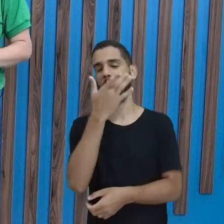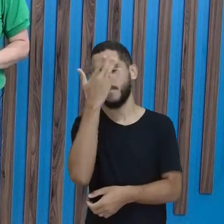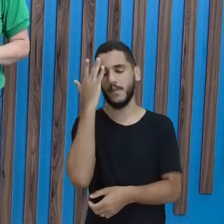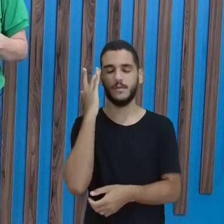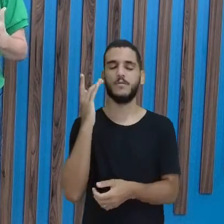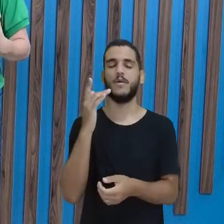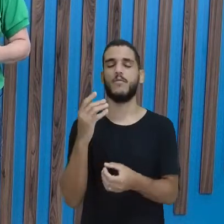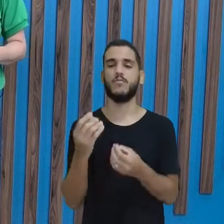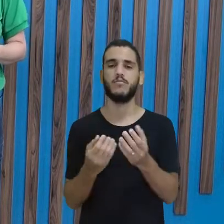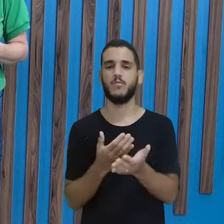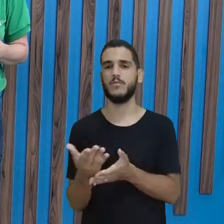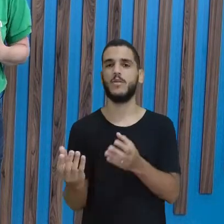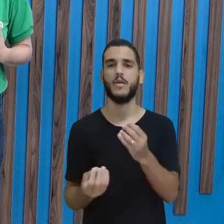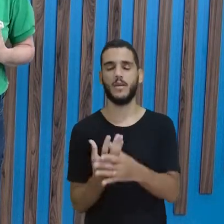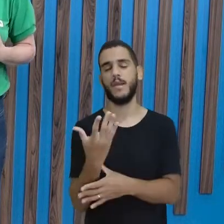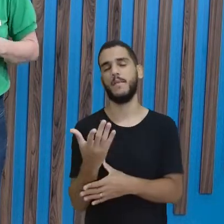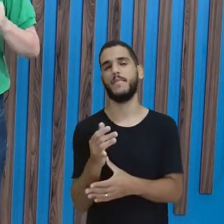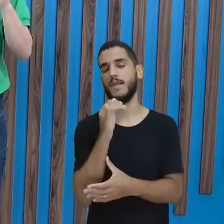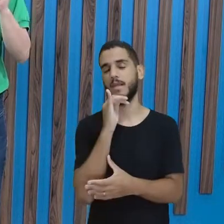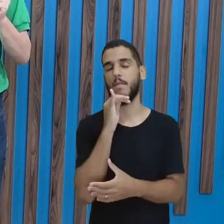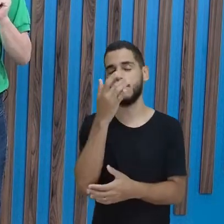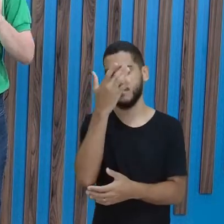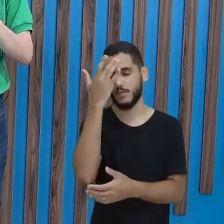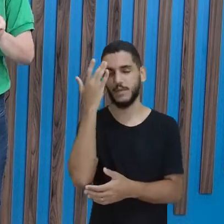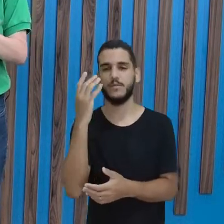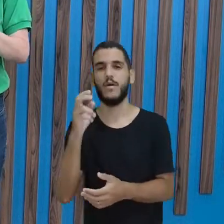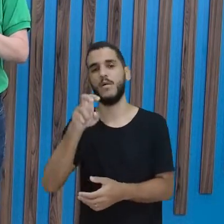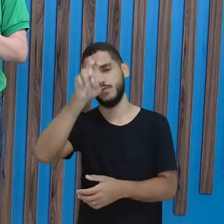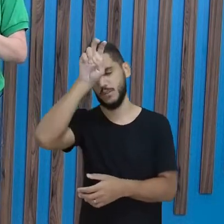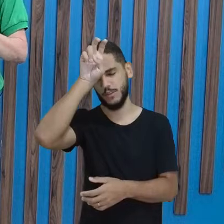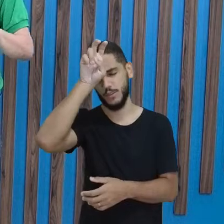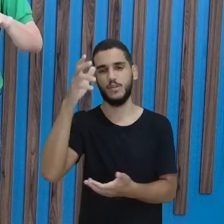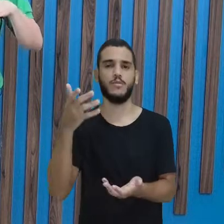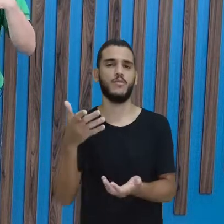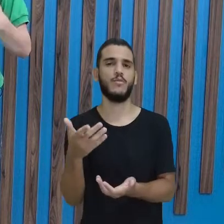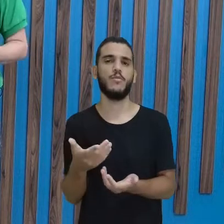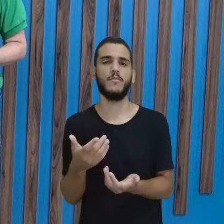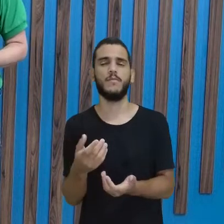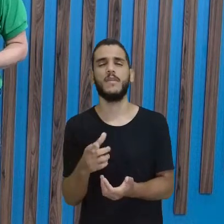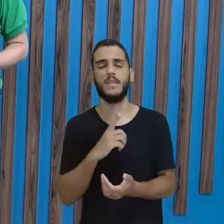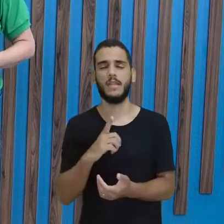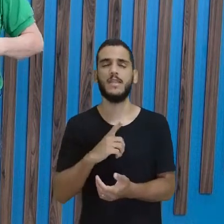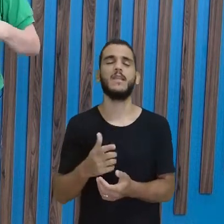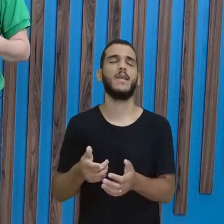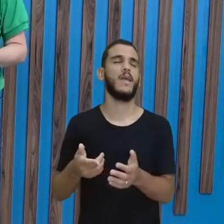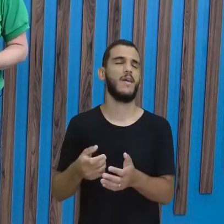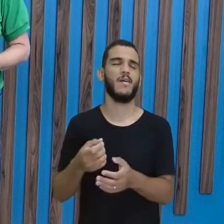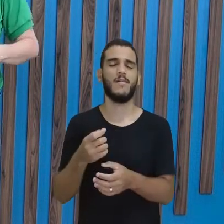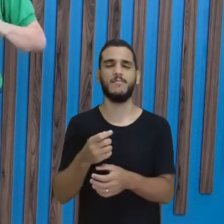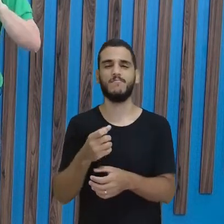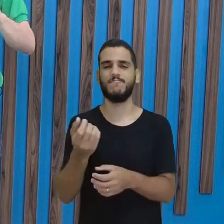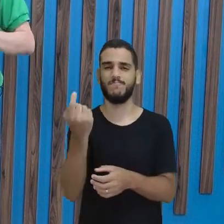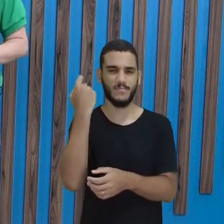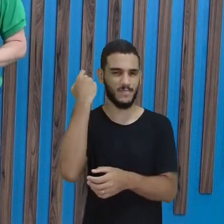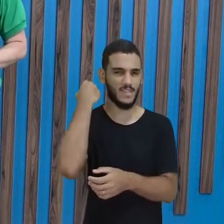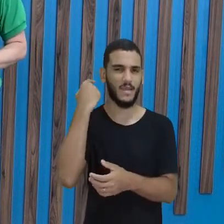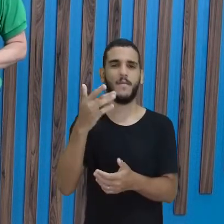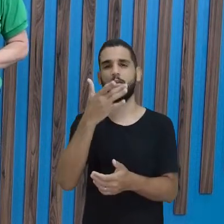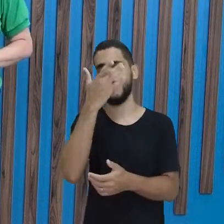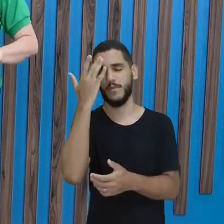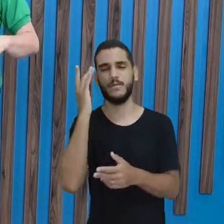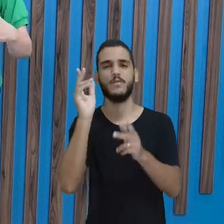rural? Exatamente. Então, no começo, tudo era rural. E aí eles foram desenvolvendo